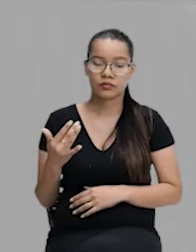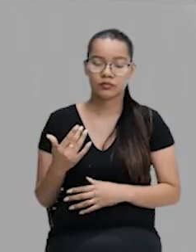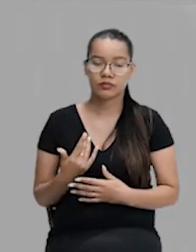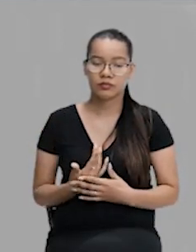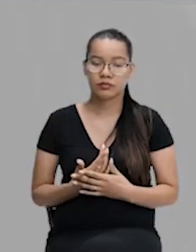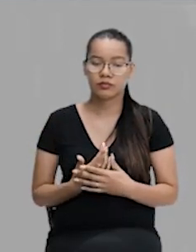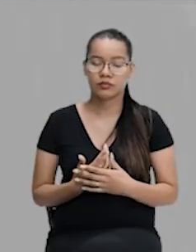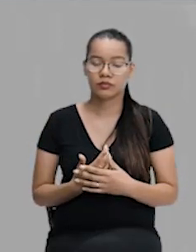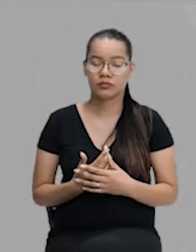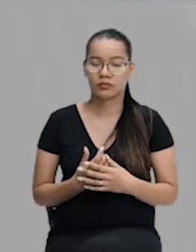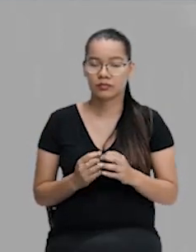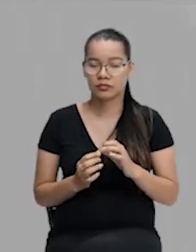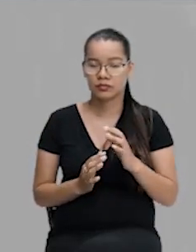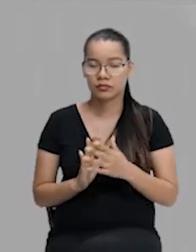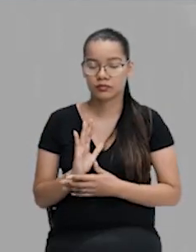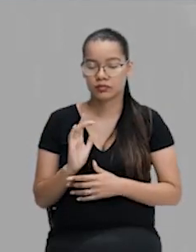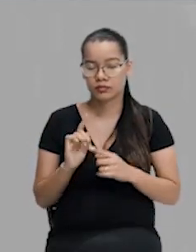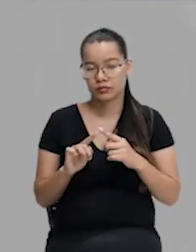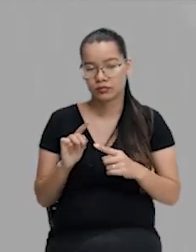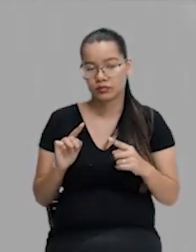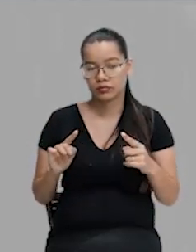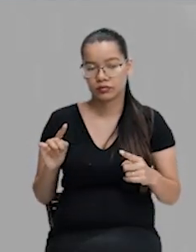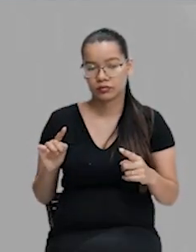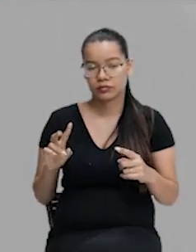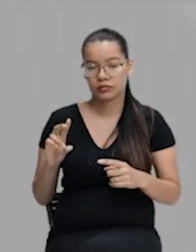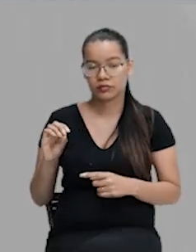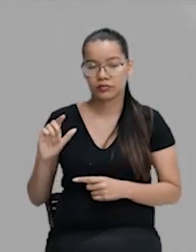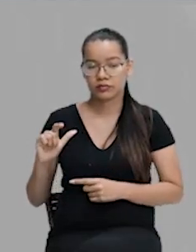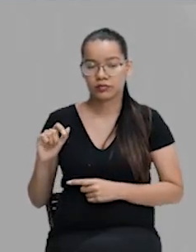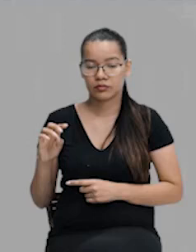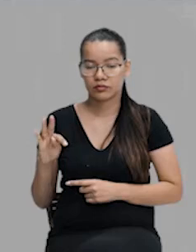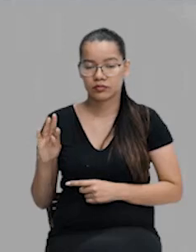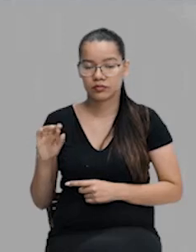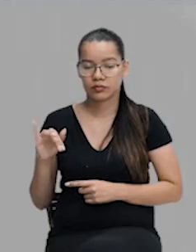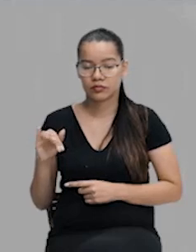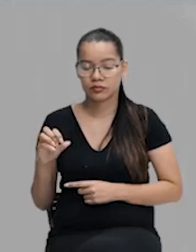de produtos voláteis é um segundo